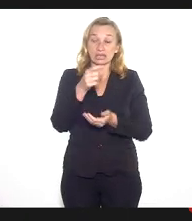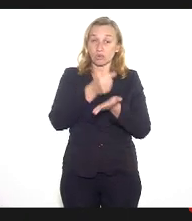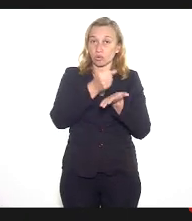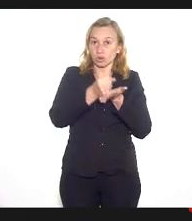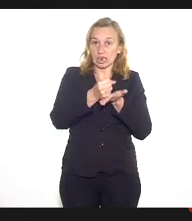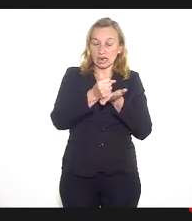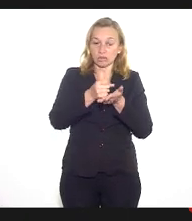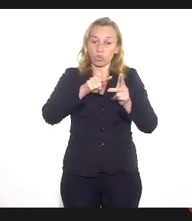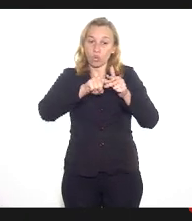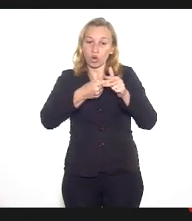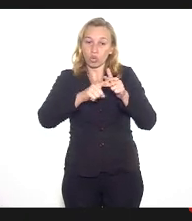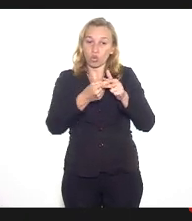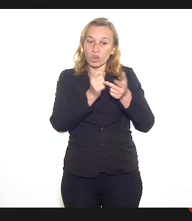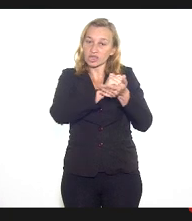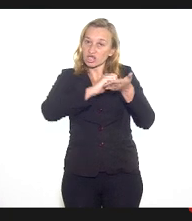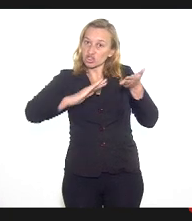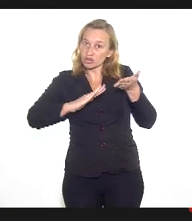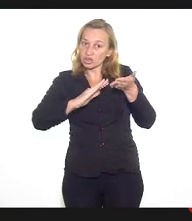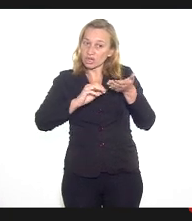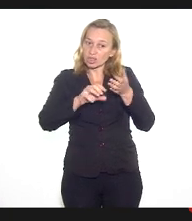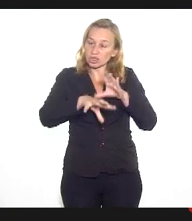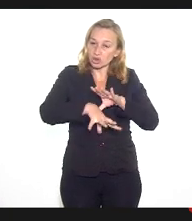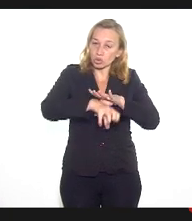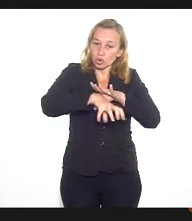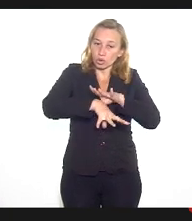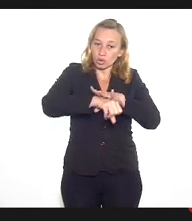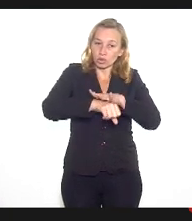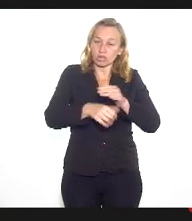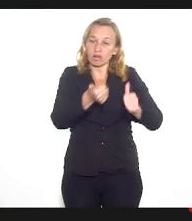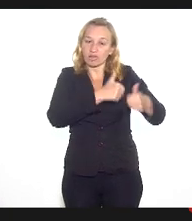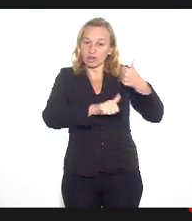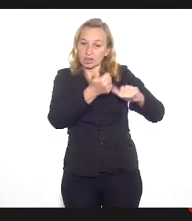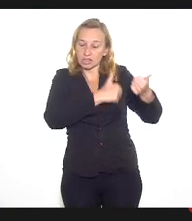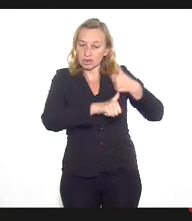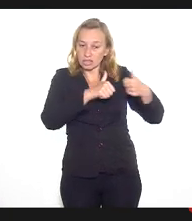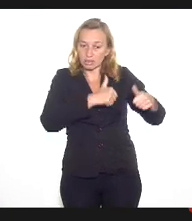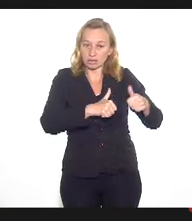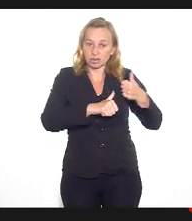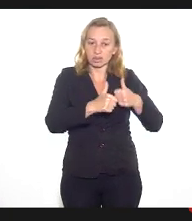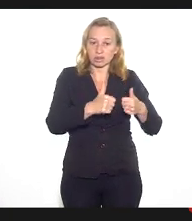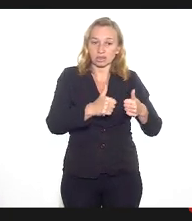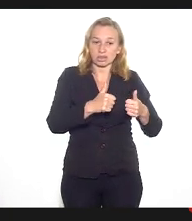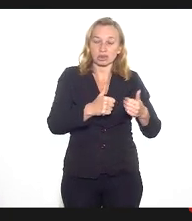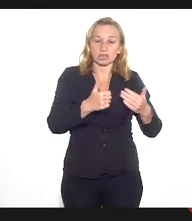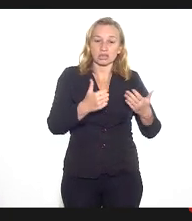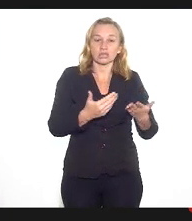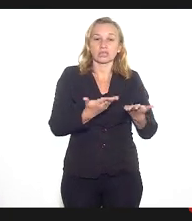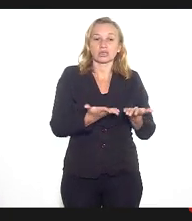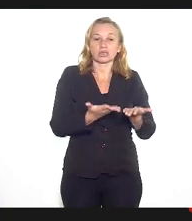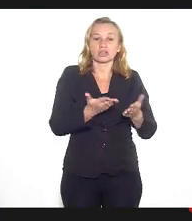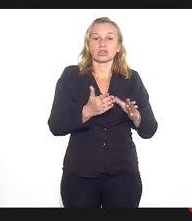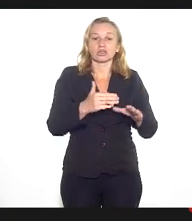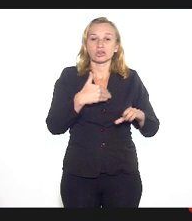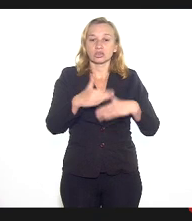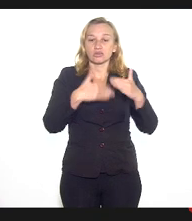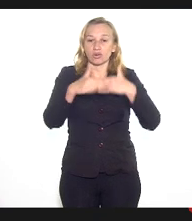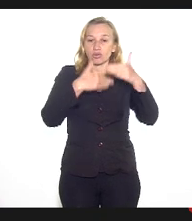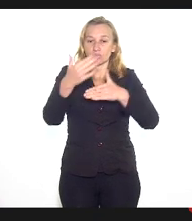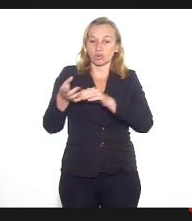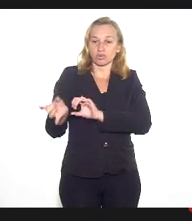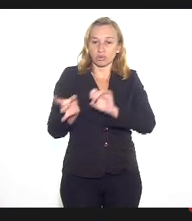se regulam as atividades de exploração, avaliação, declaração de comercialidade, desenvolvimento, produção e